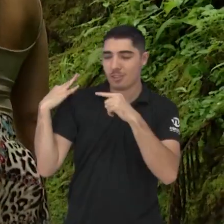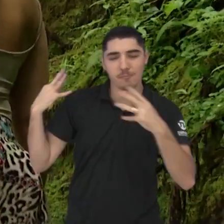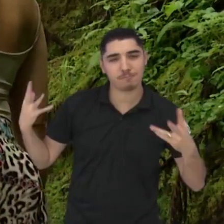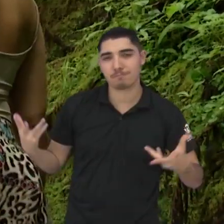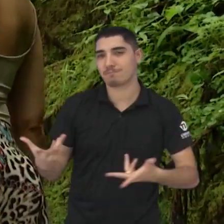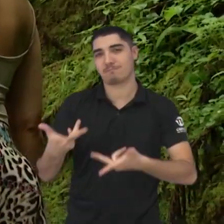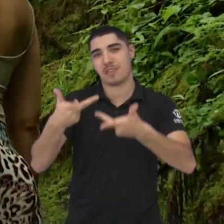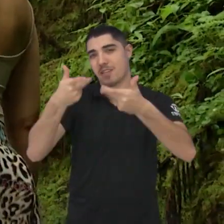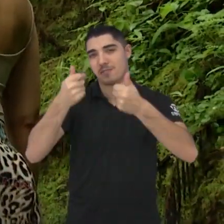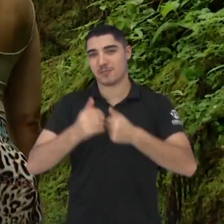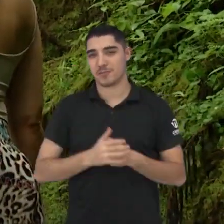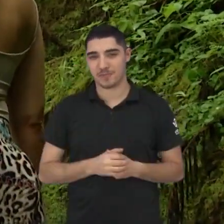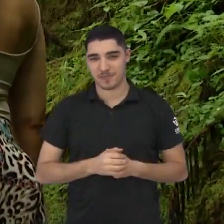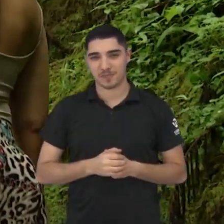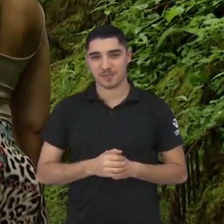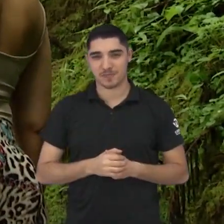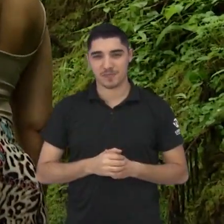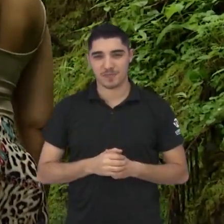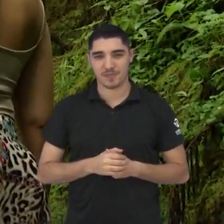acontece,